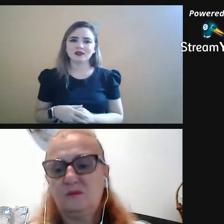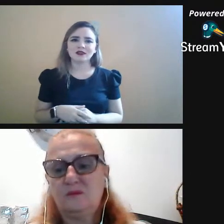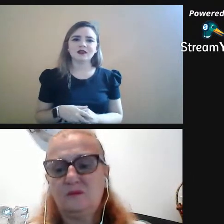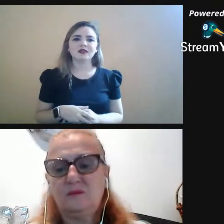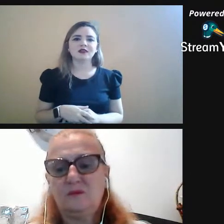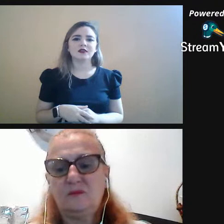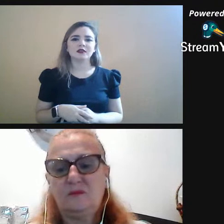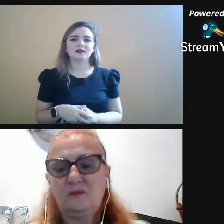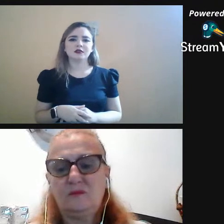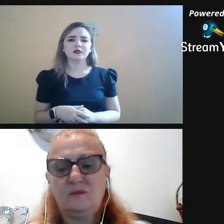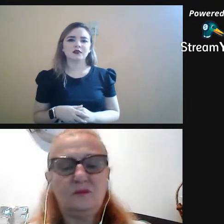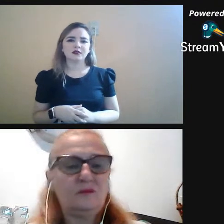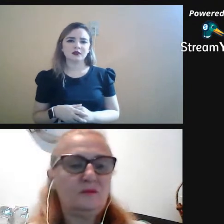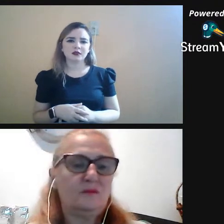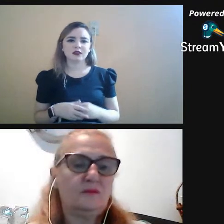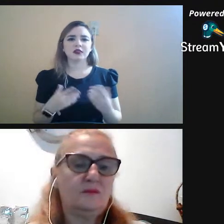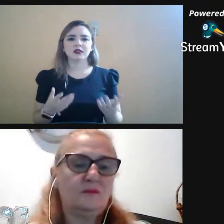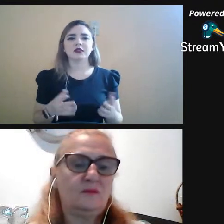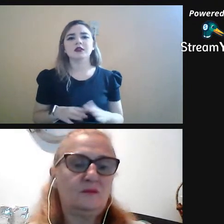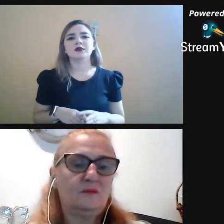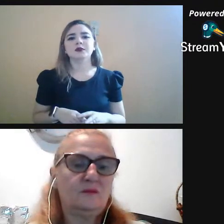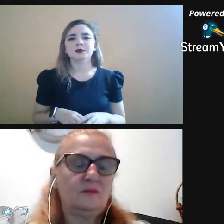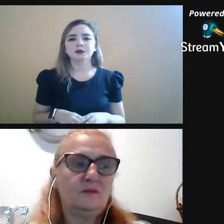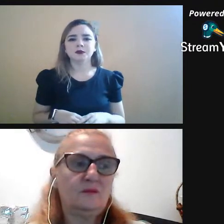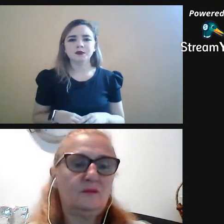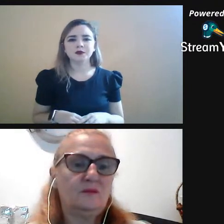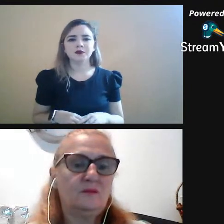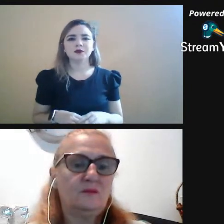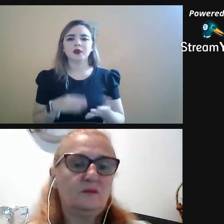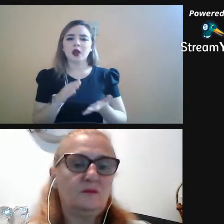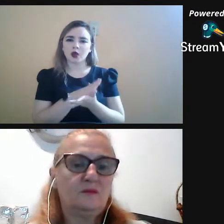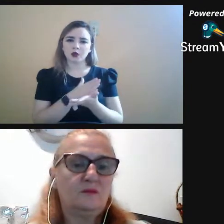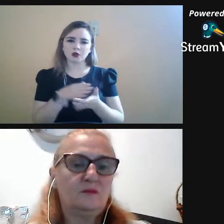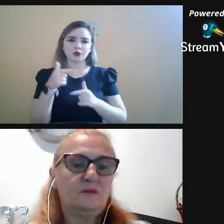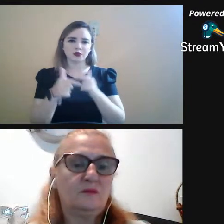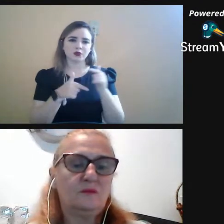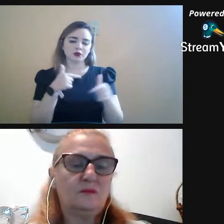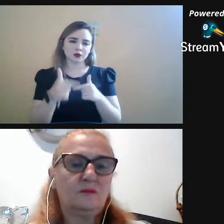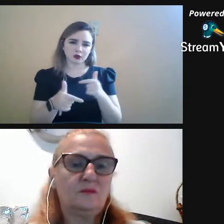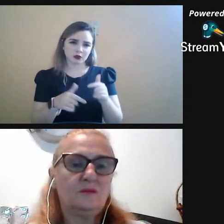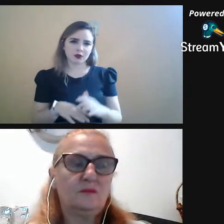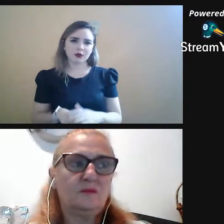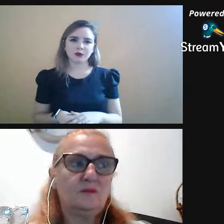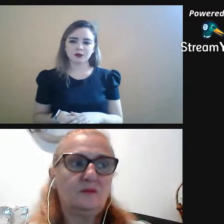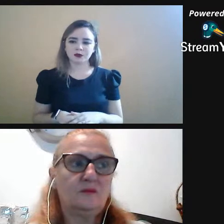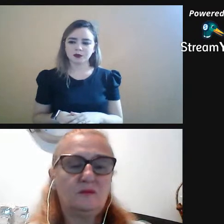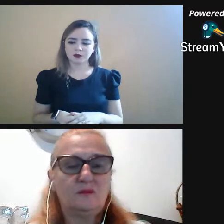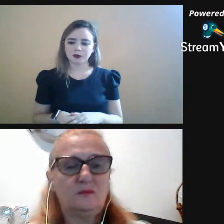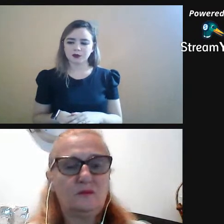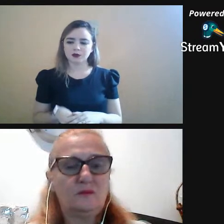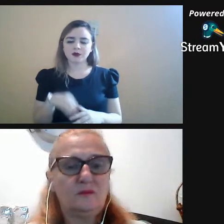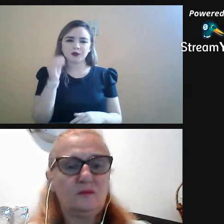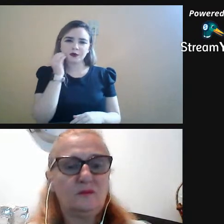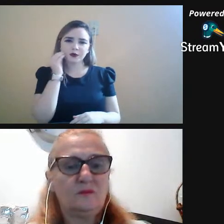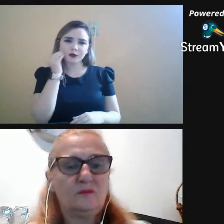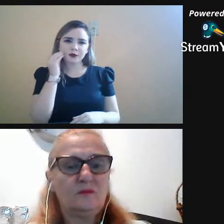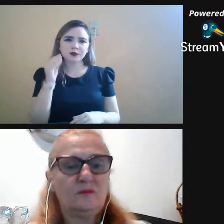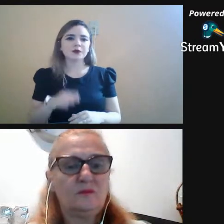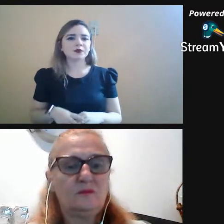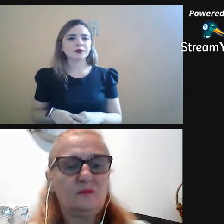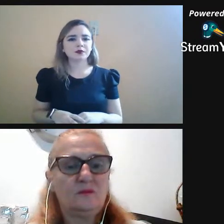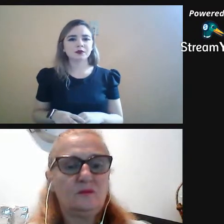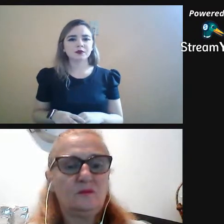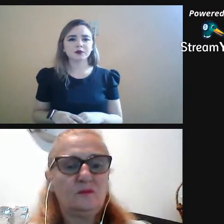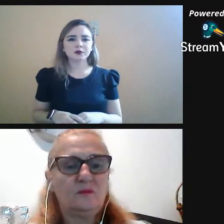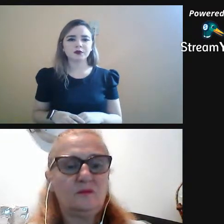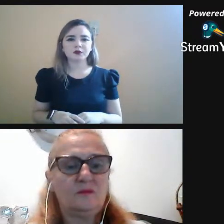dele. E, então, esse é um dos trabalhos, né, deixa eu ver se eu tenho figura aqui para mostrar.